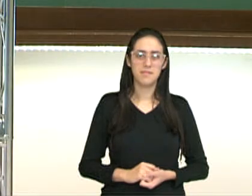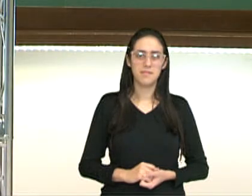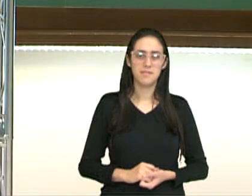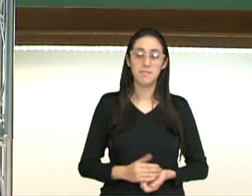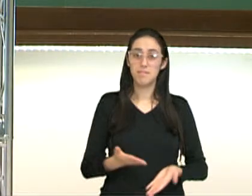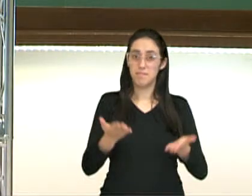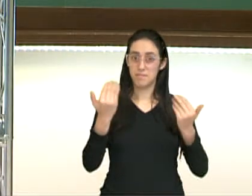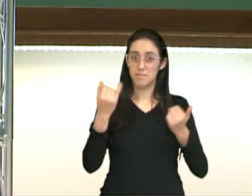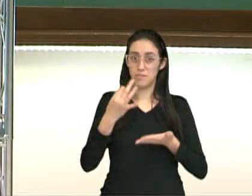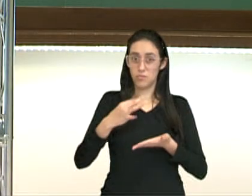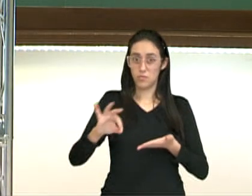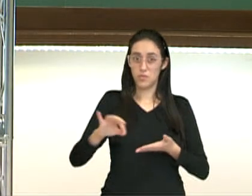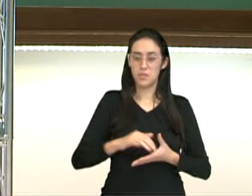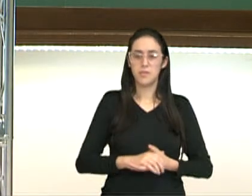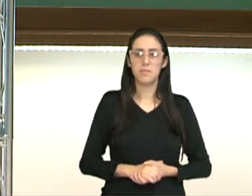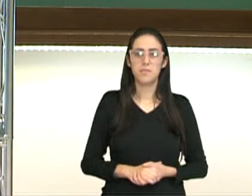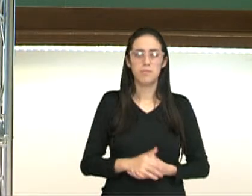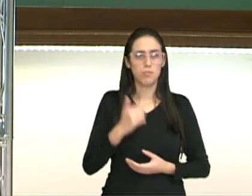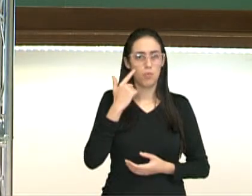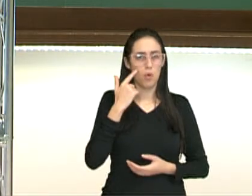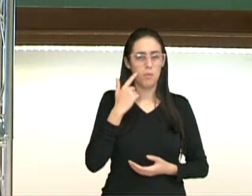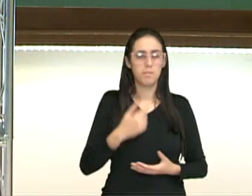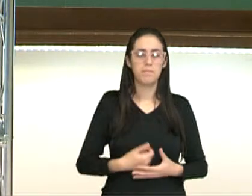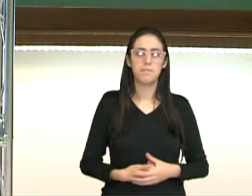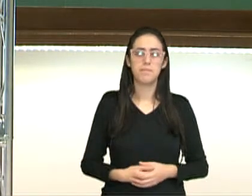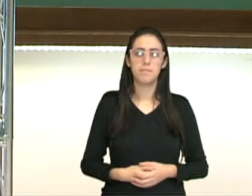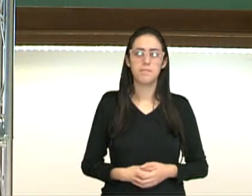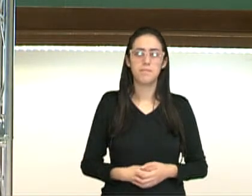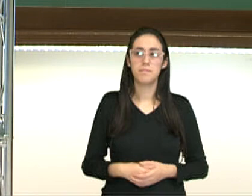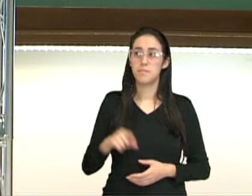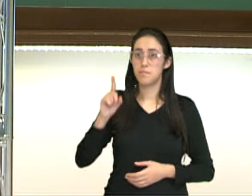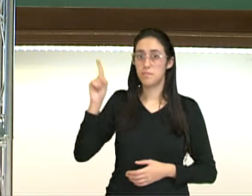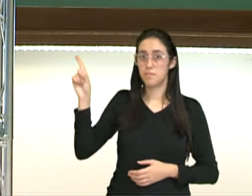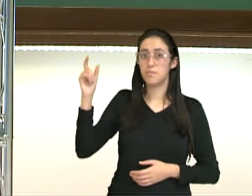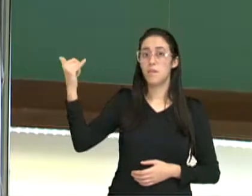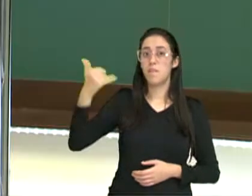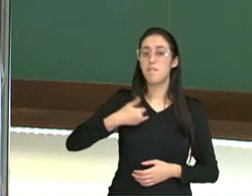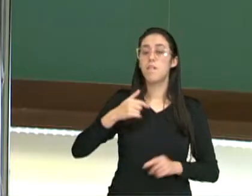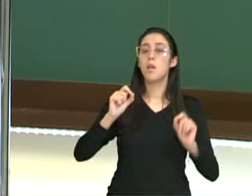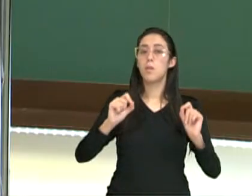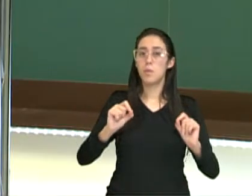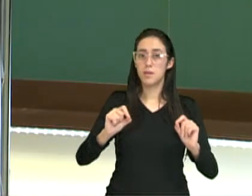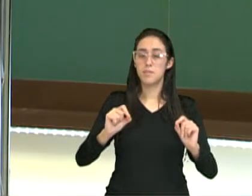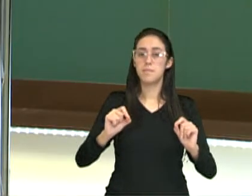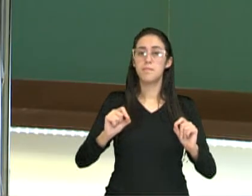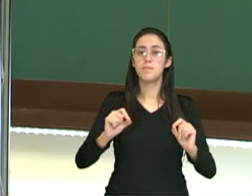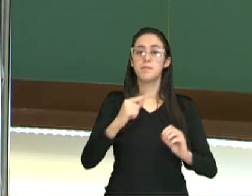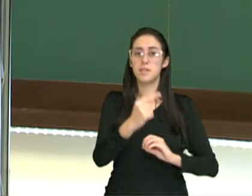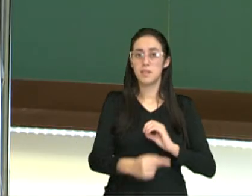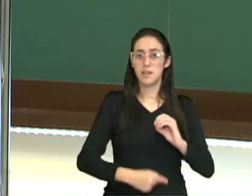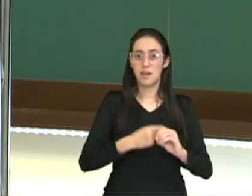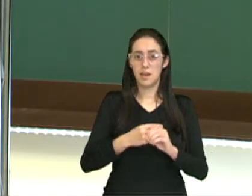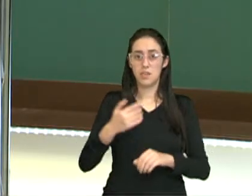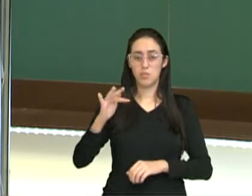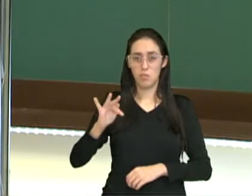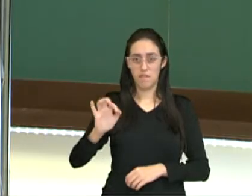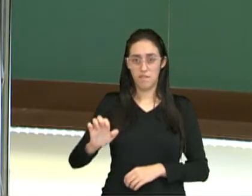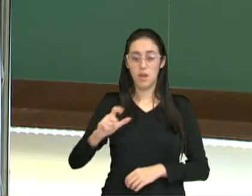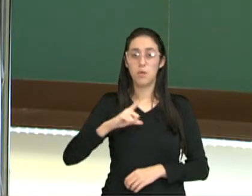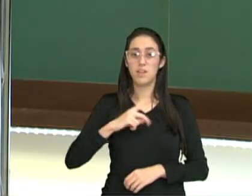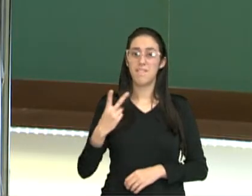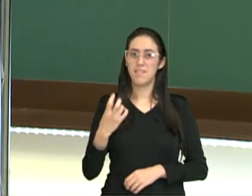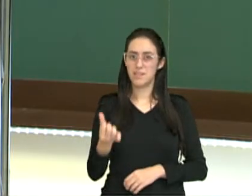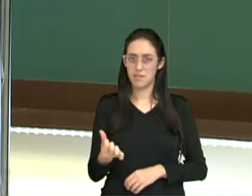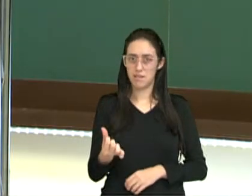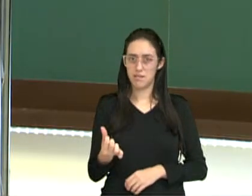Vamos para a correção da atividade? Olha só, o enunciado traz para a gente que o átomo de ferro tem o seu número atômico 26.